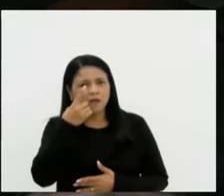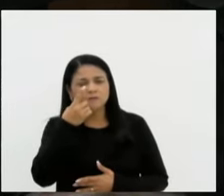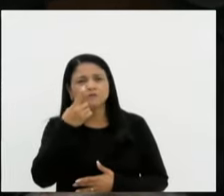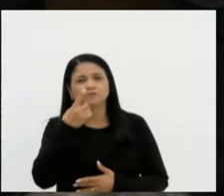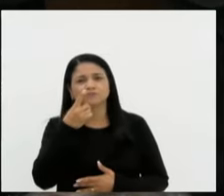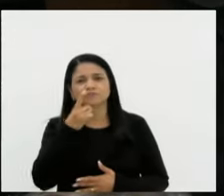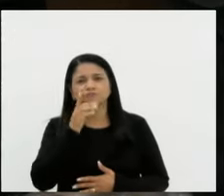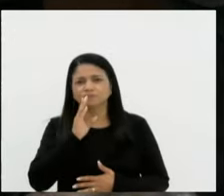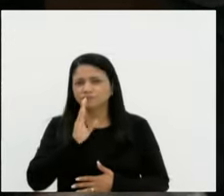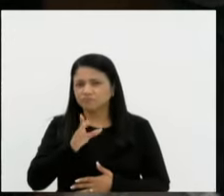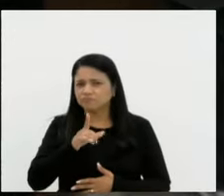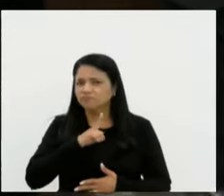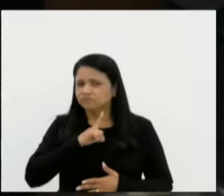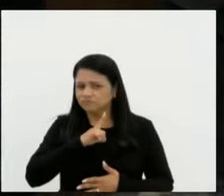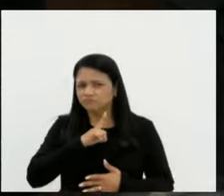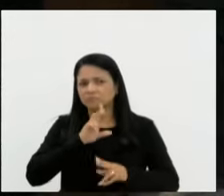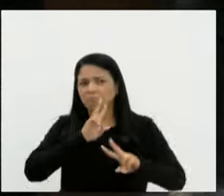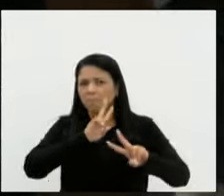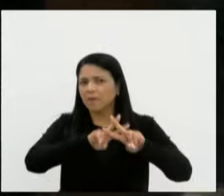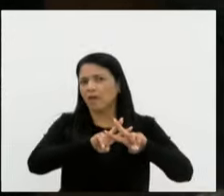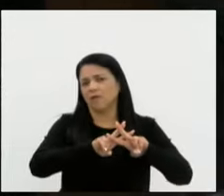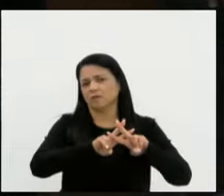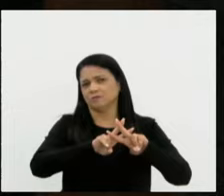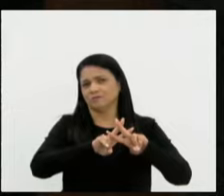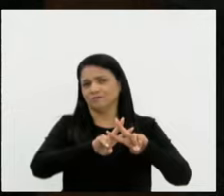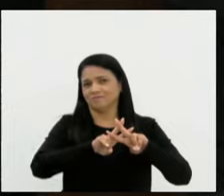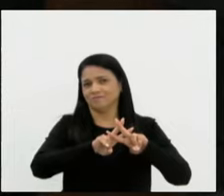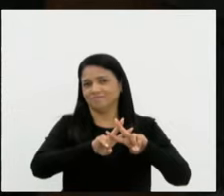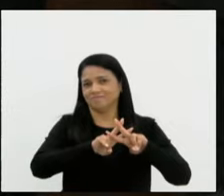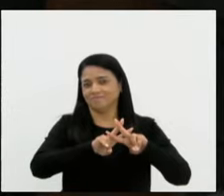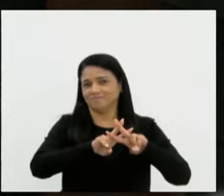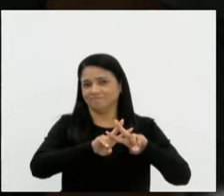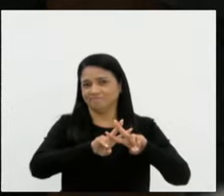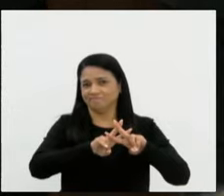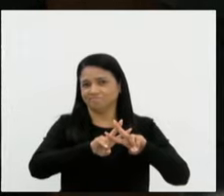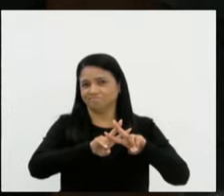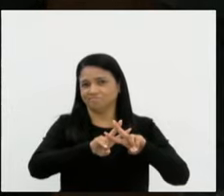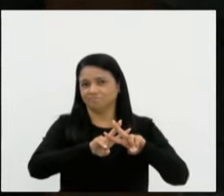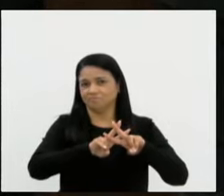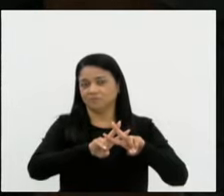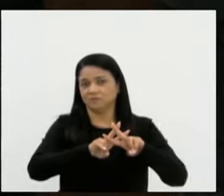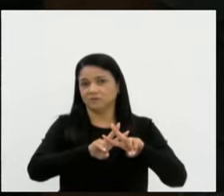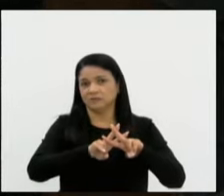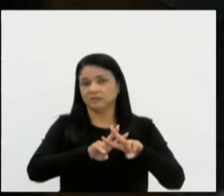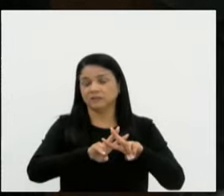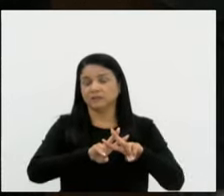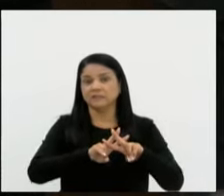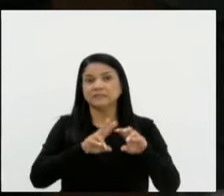foram presos sem nunca serem ouvidos.